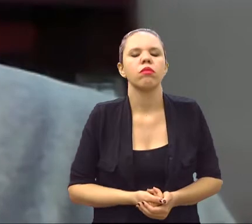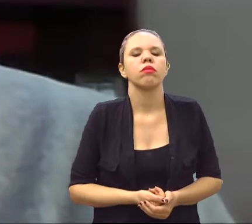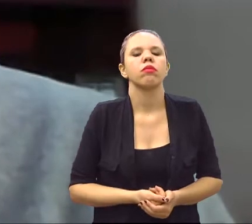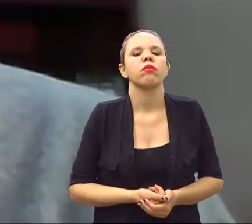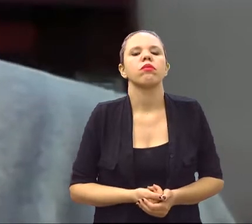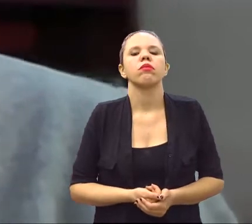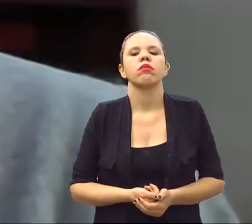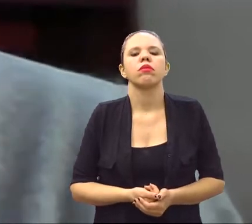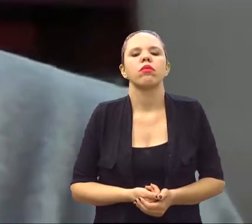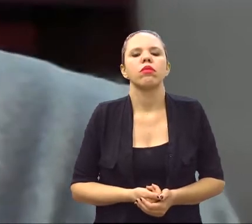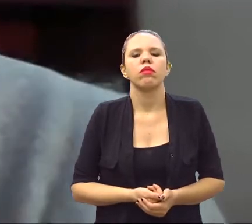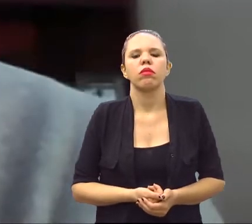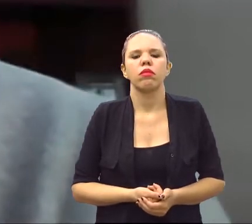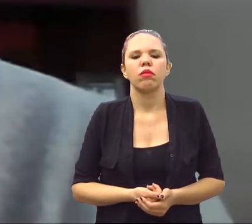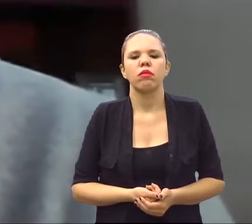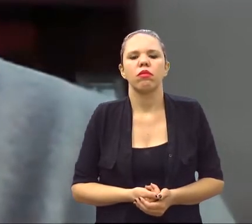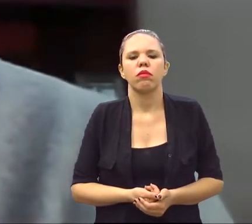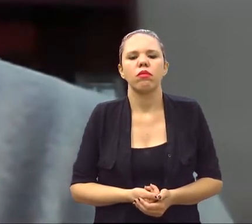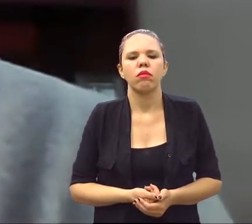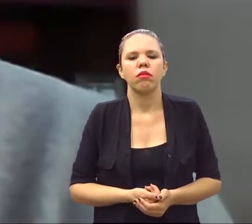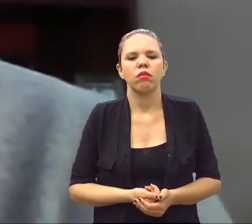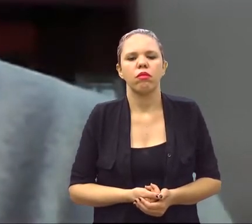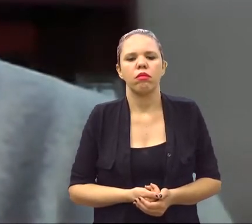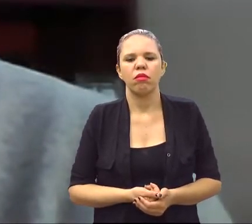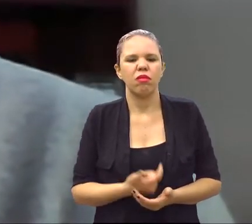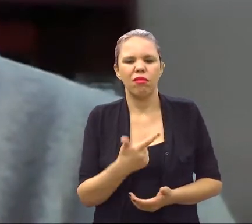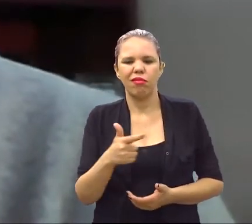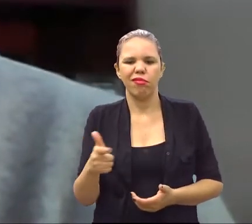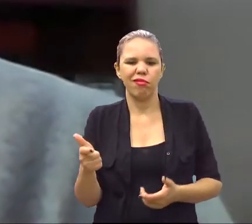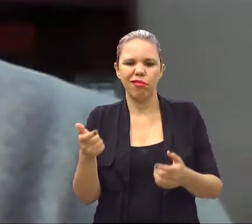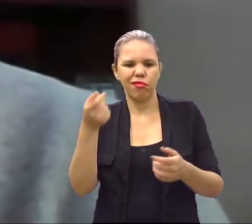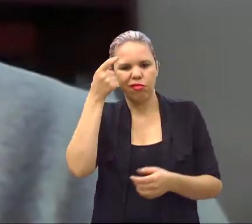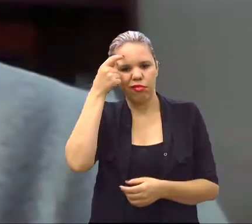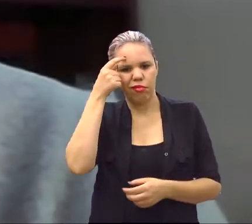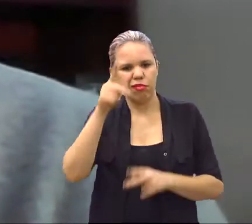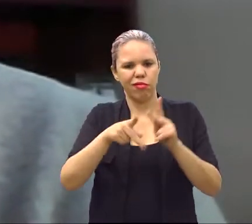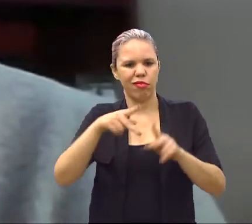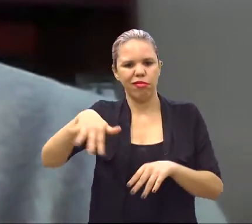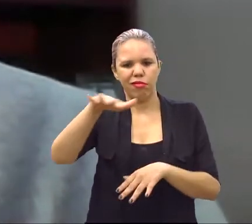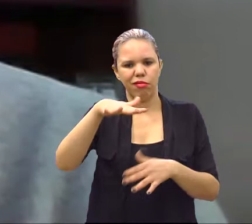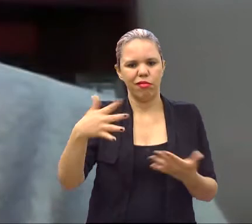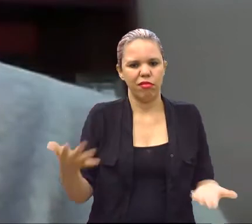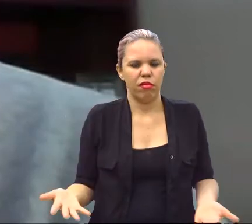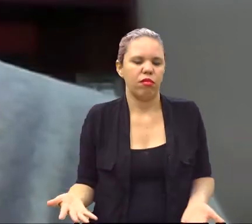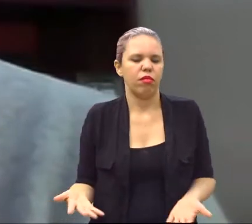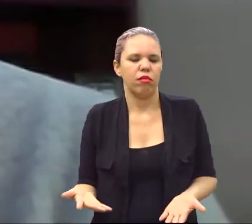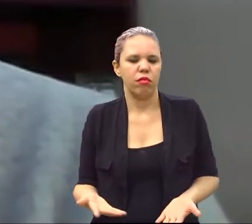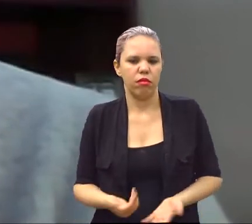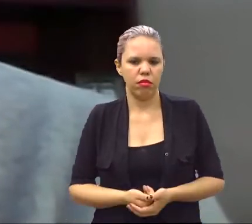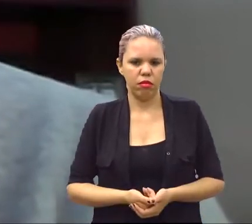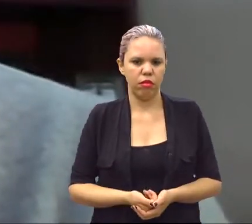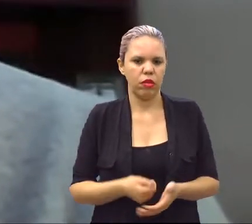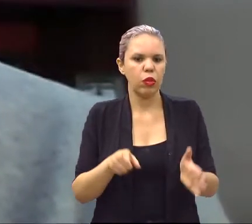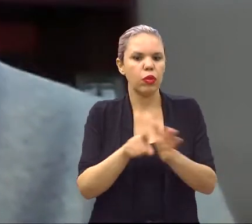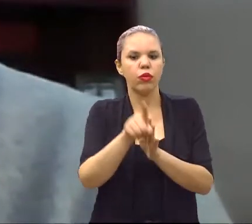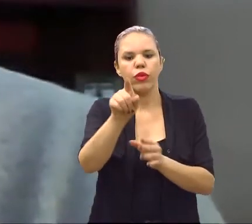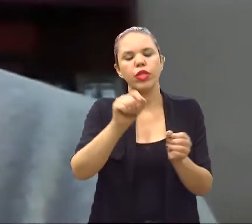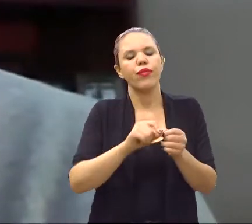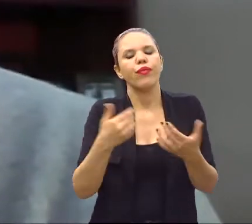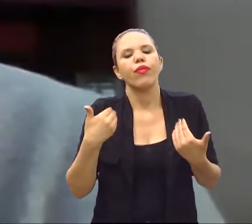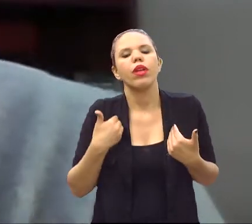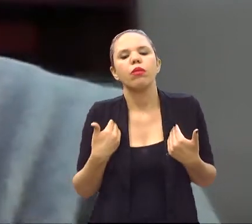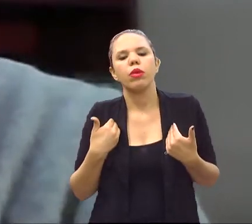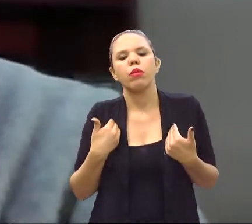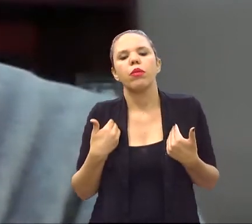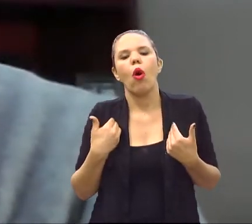na rua. Isso aí é uma falta de conscientização da população. Então, a pergunta que você